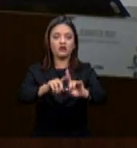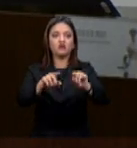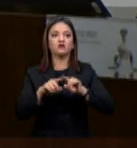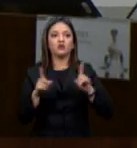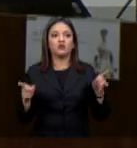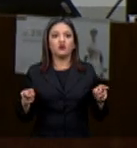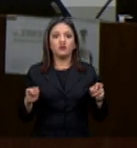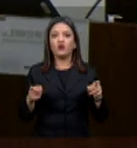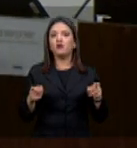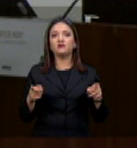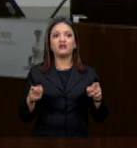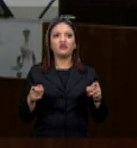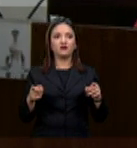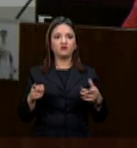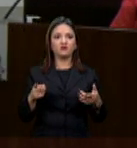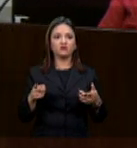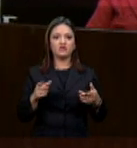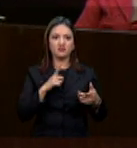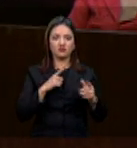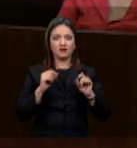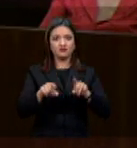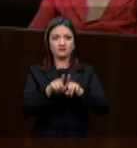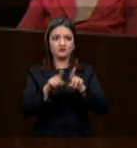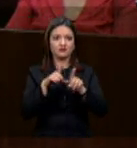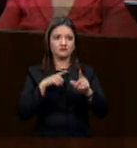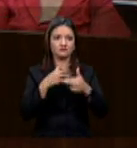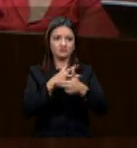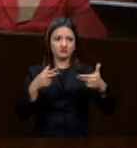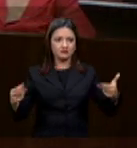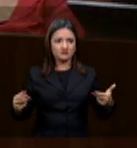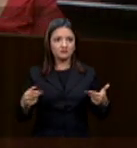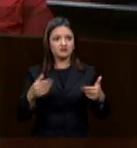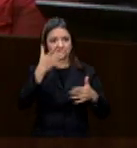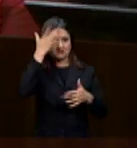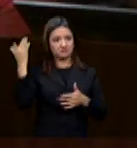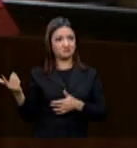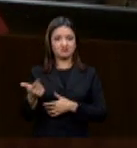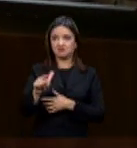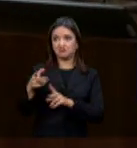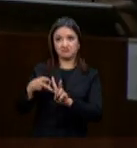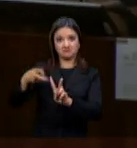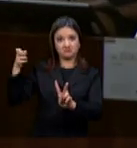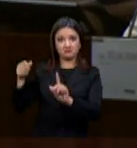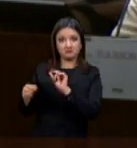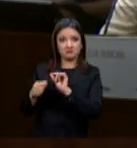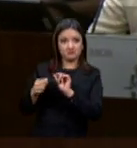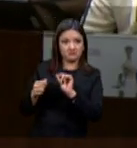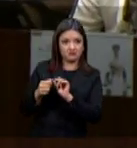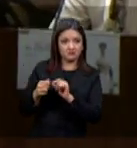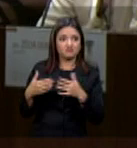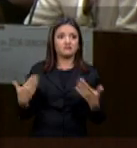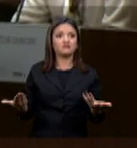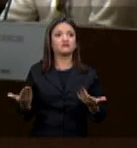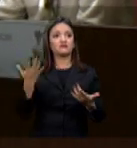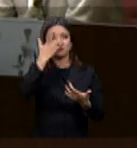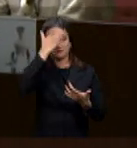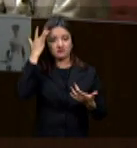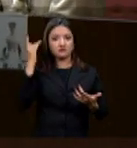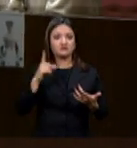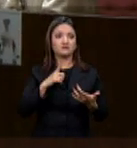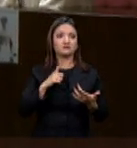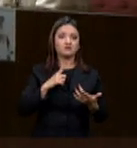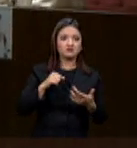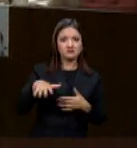povos indígenas, os mesmos meios e formas de produção que o não indígena faz. No canto direito inferior da tela, a intérprete de